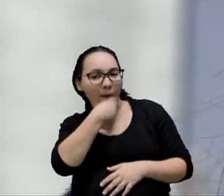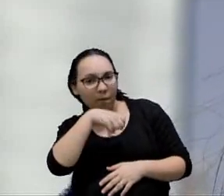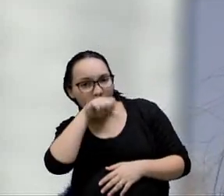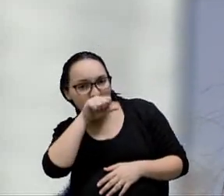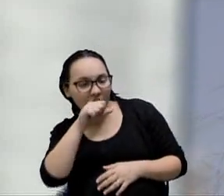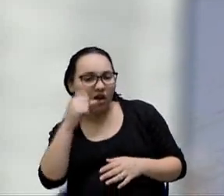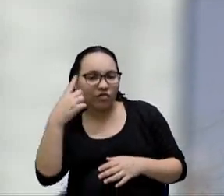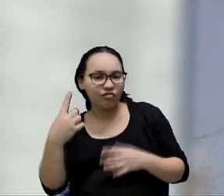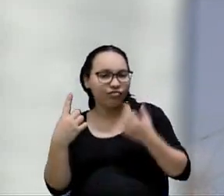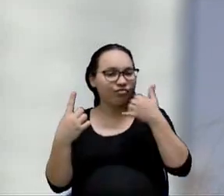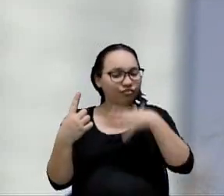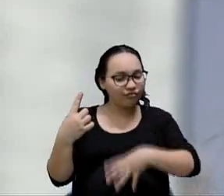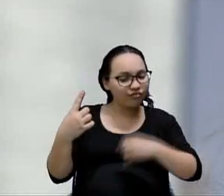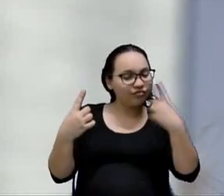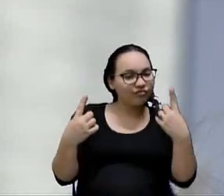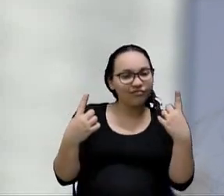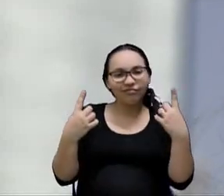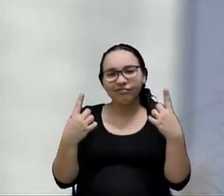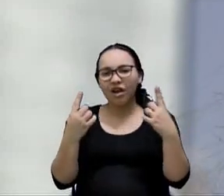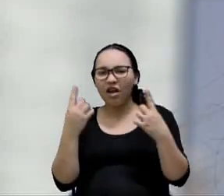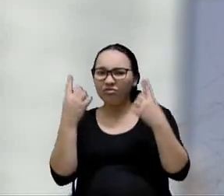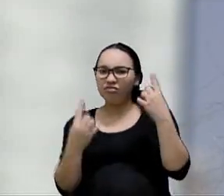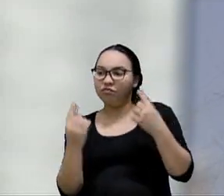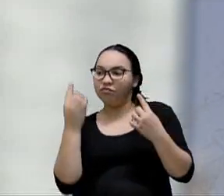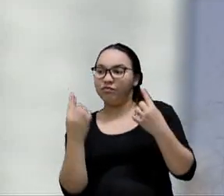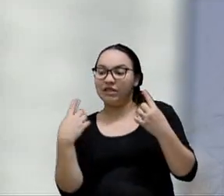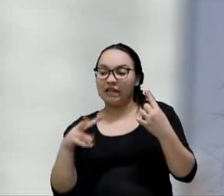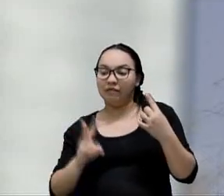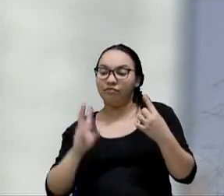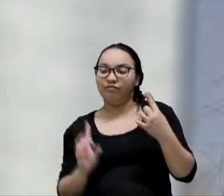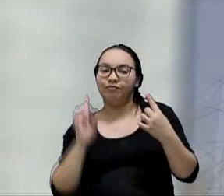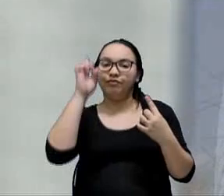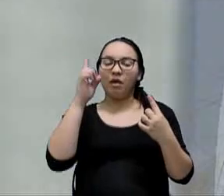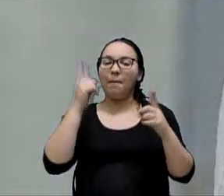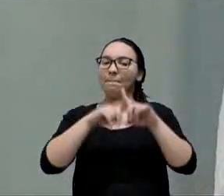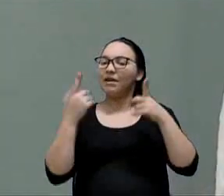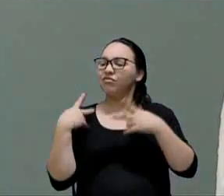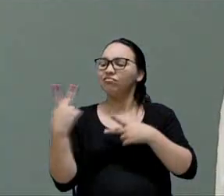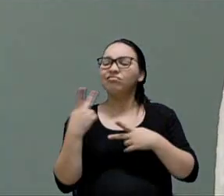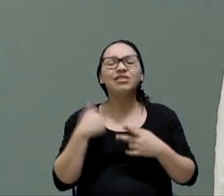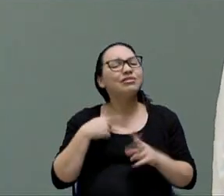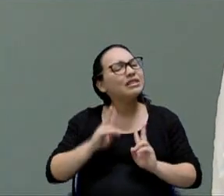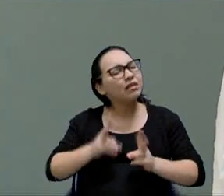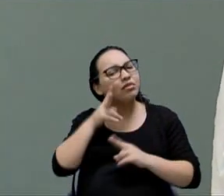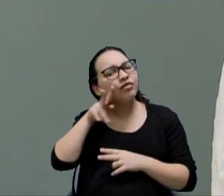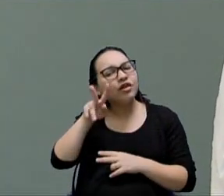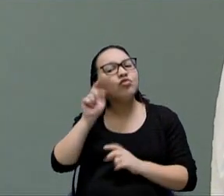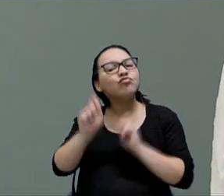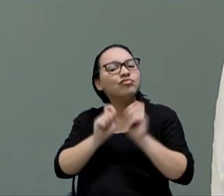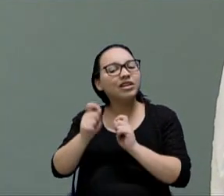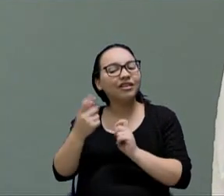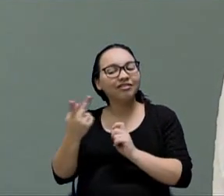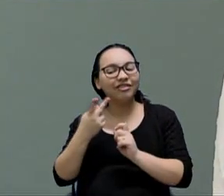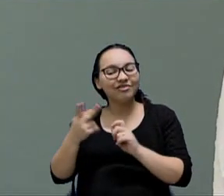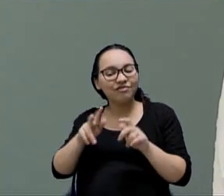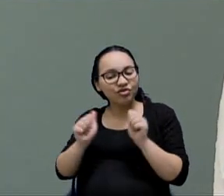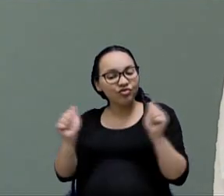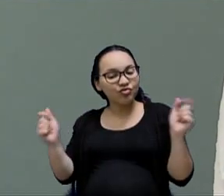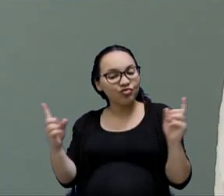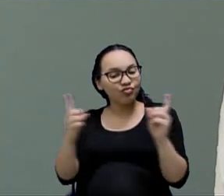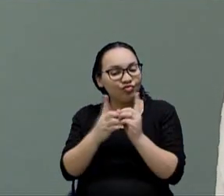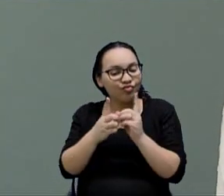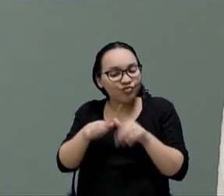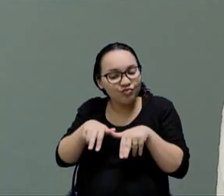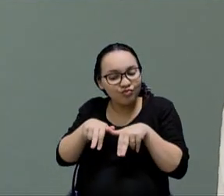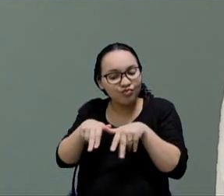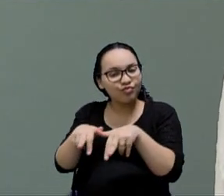como uma hierarquia, mas na nossa vida eu sempre nos enxerguei em uma estrada comprida, de mãos dadas, sabendo que nos